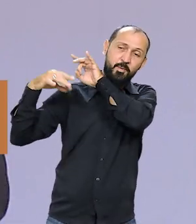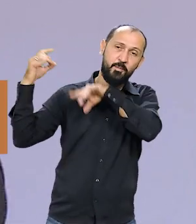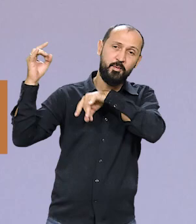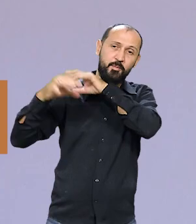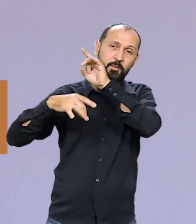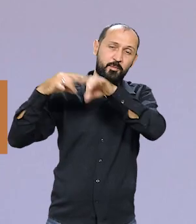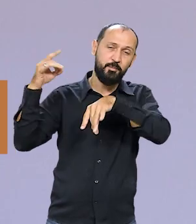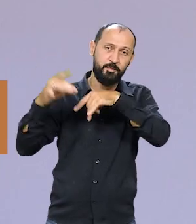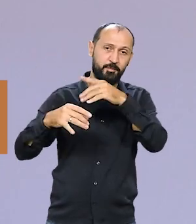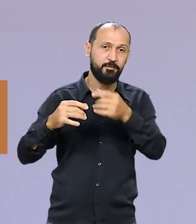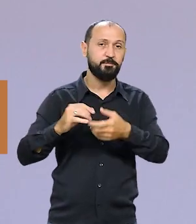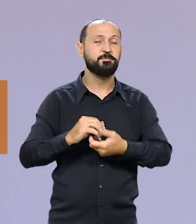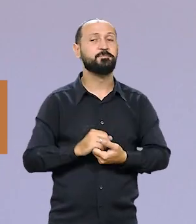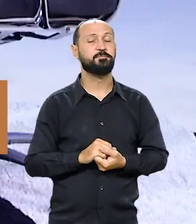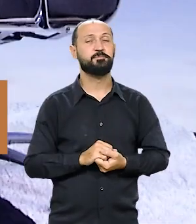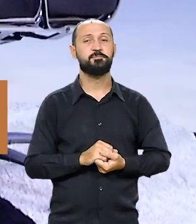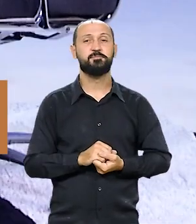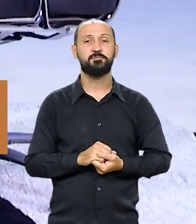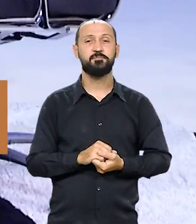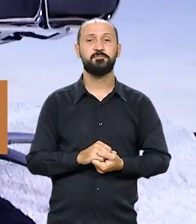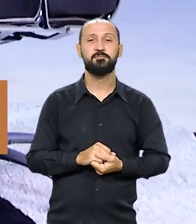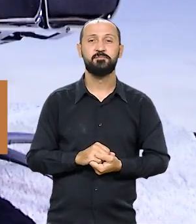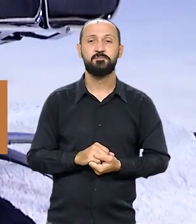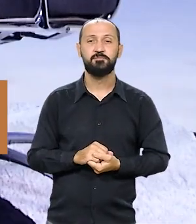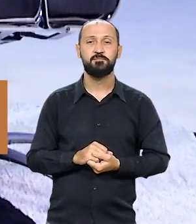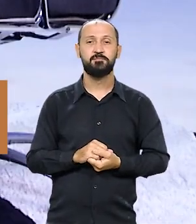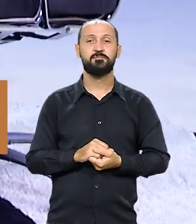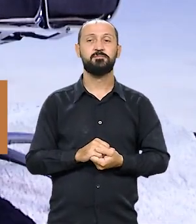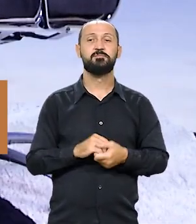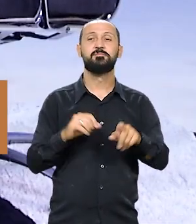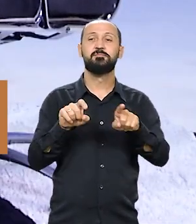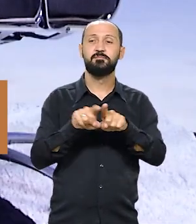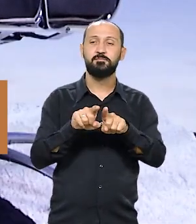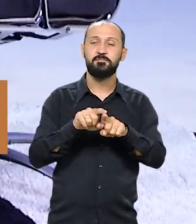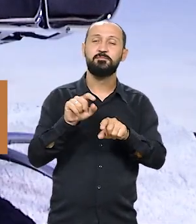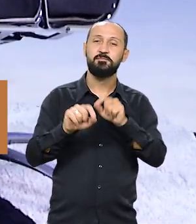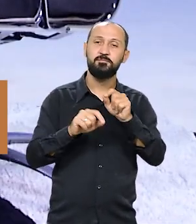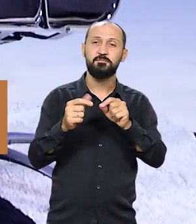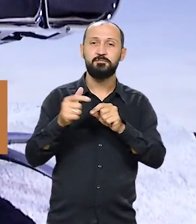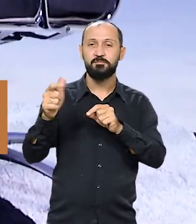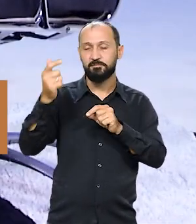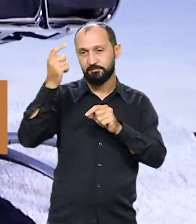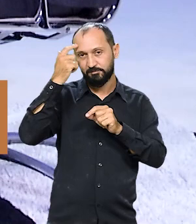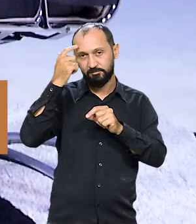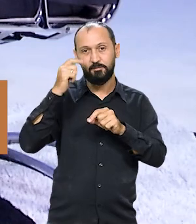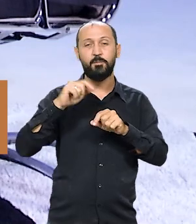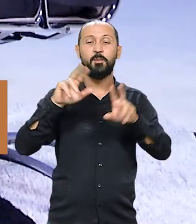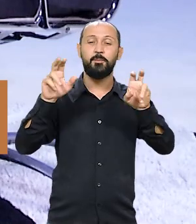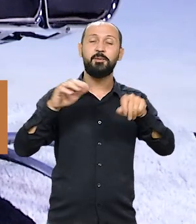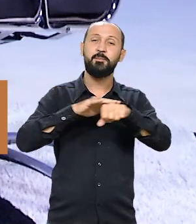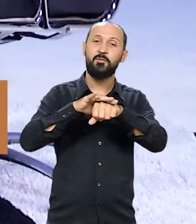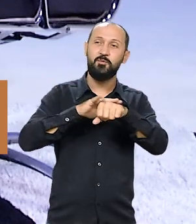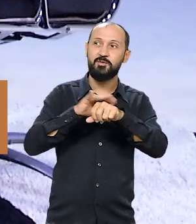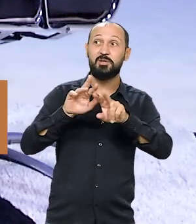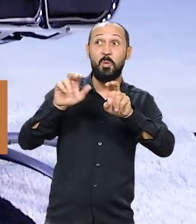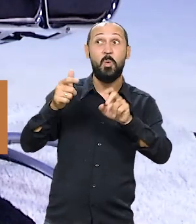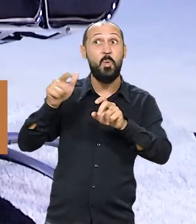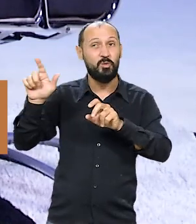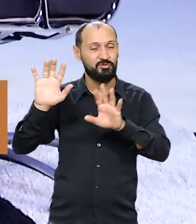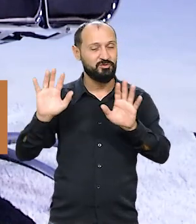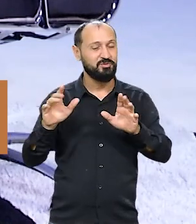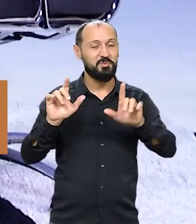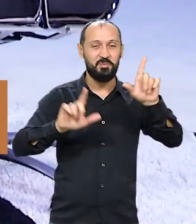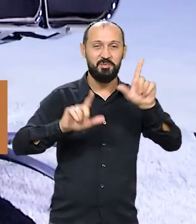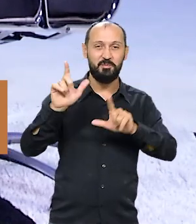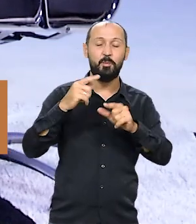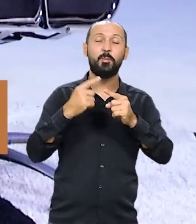do abandono pós-abolição, né? Então, isso também acaba... A gente vai ter que já ter uma outra edição para falar sobre isso